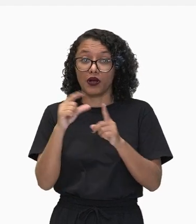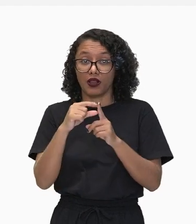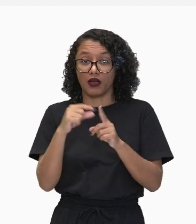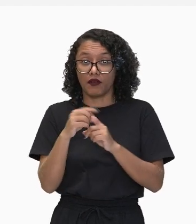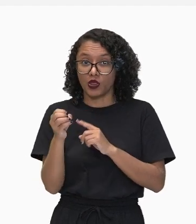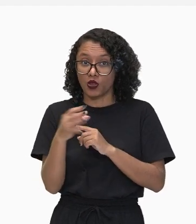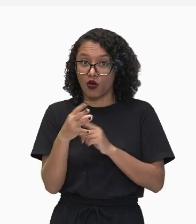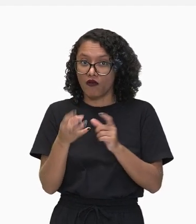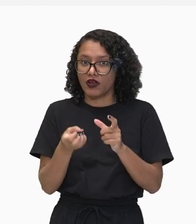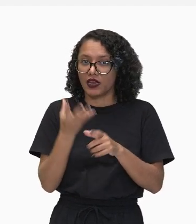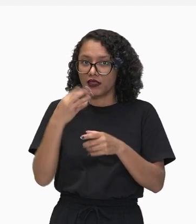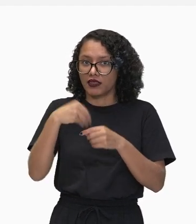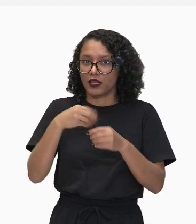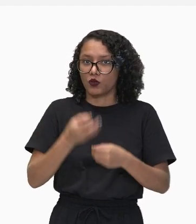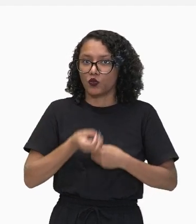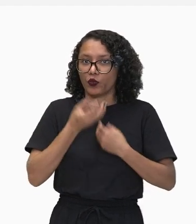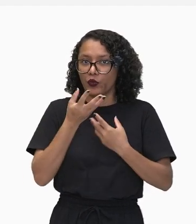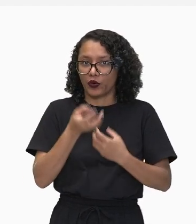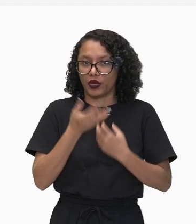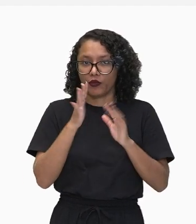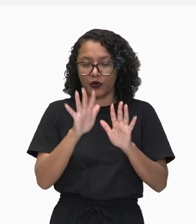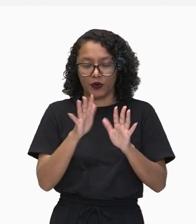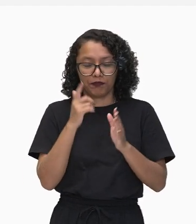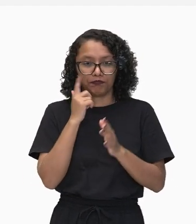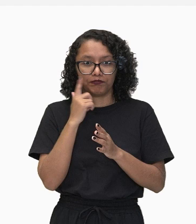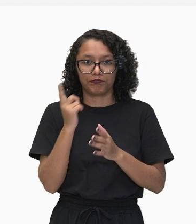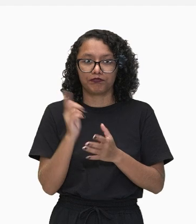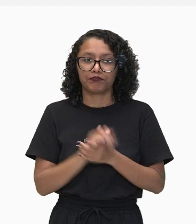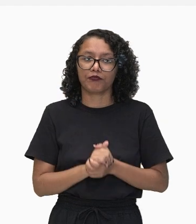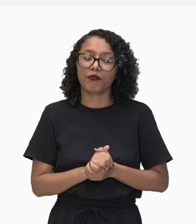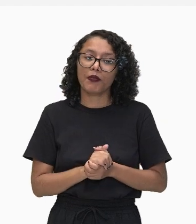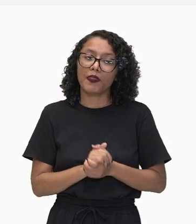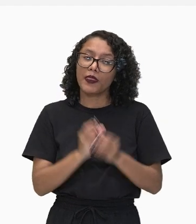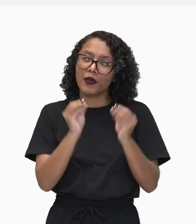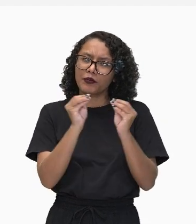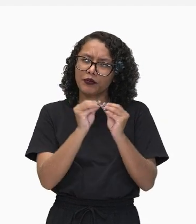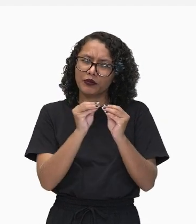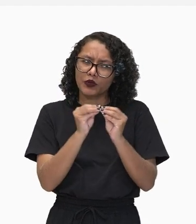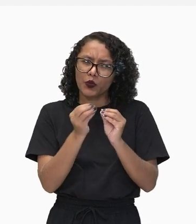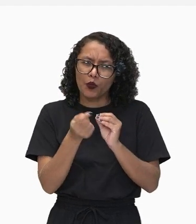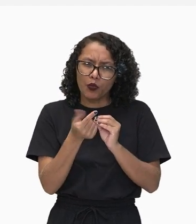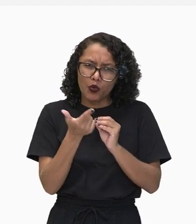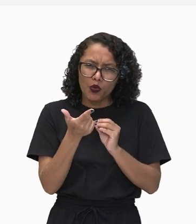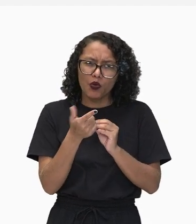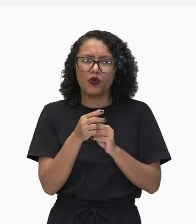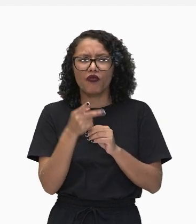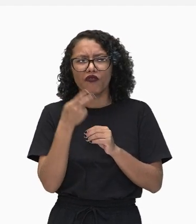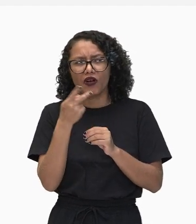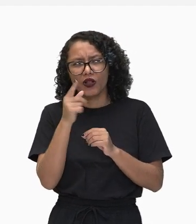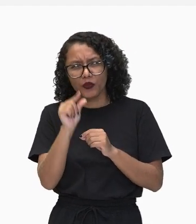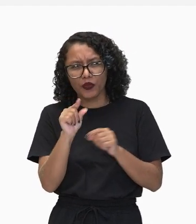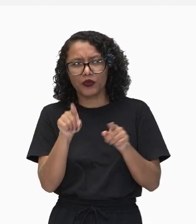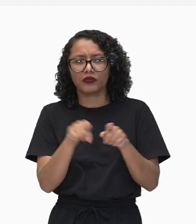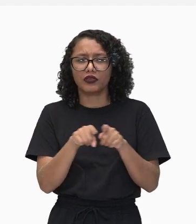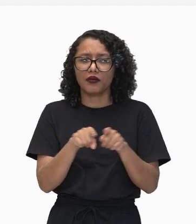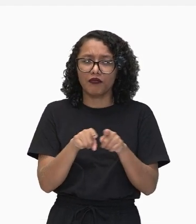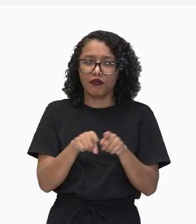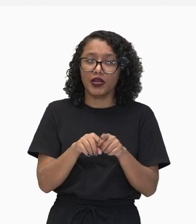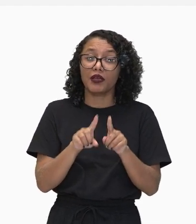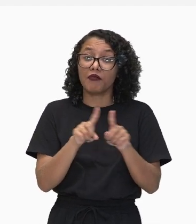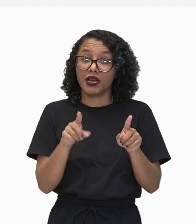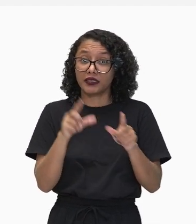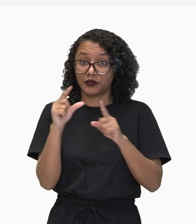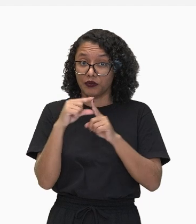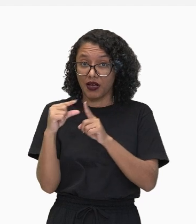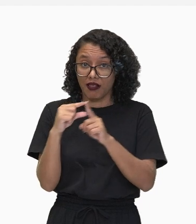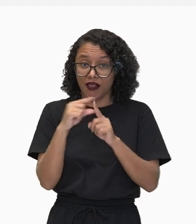nesse poema muito bonito, muito bacana. Ele diz assim, ó, beijo pouco, falo menos ainda, mas invento